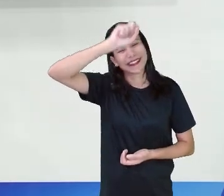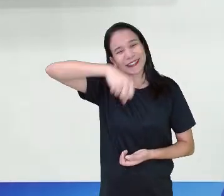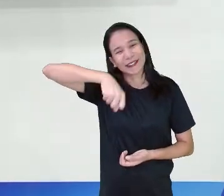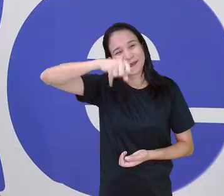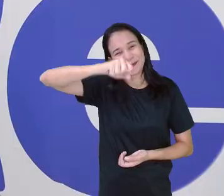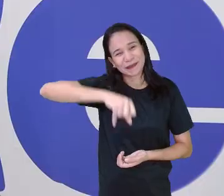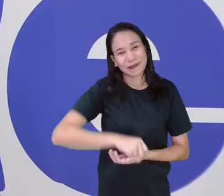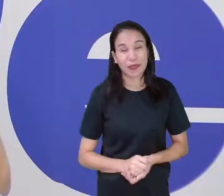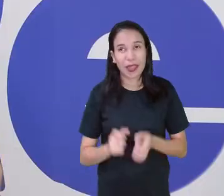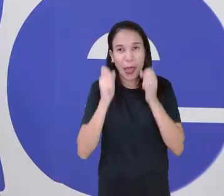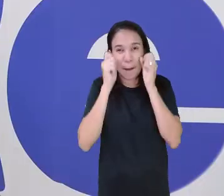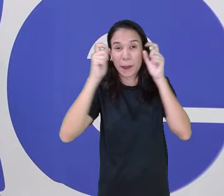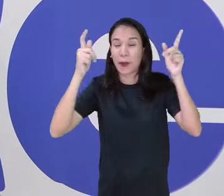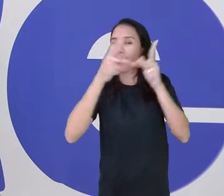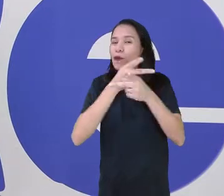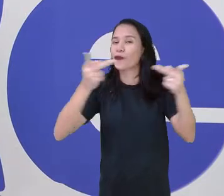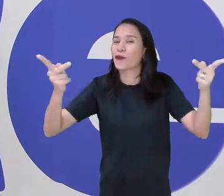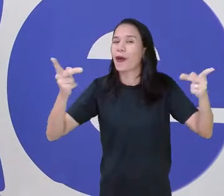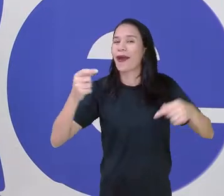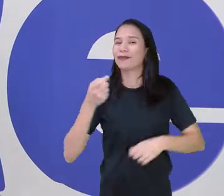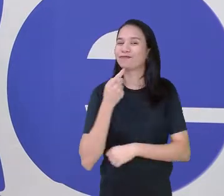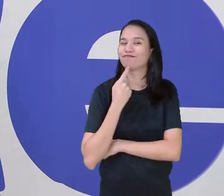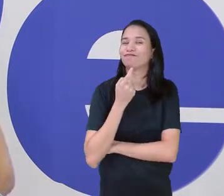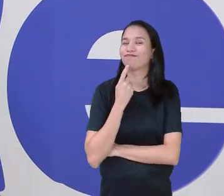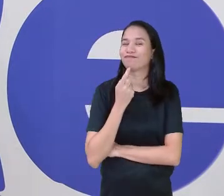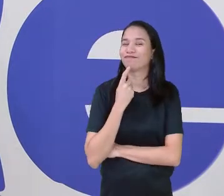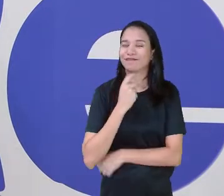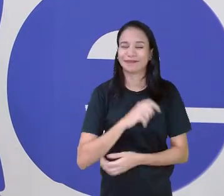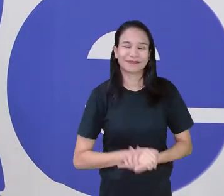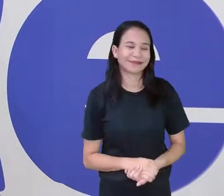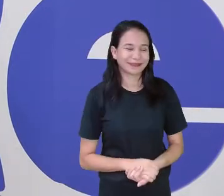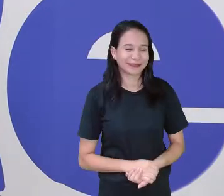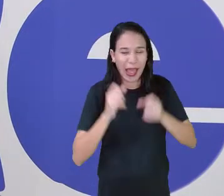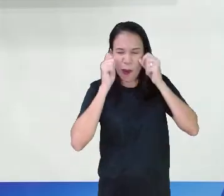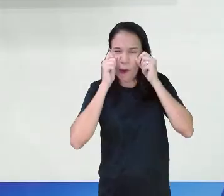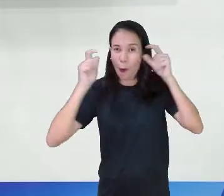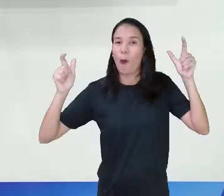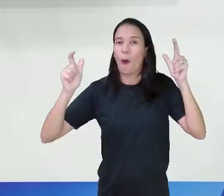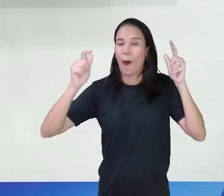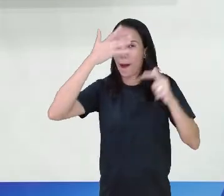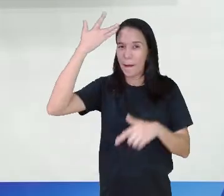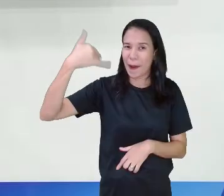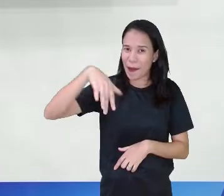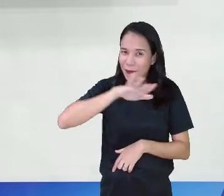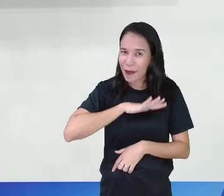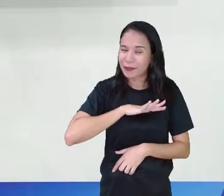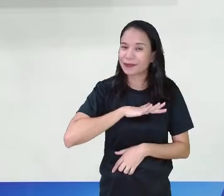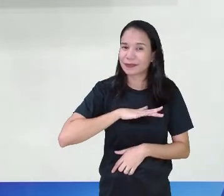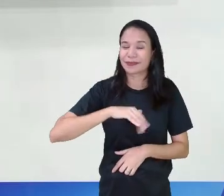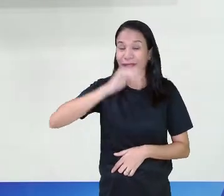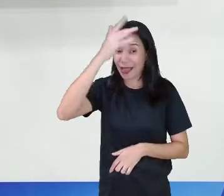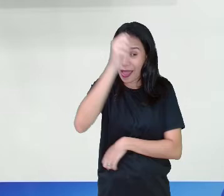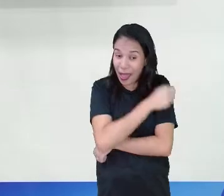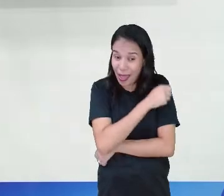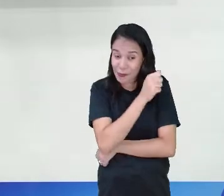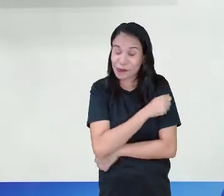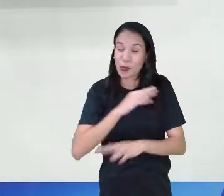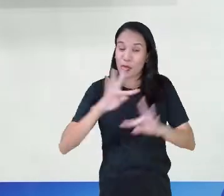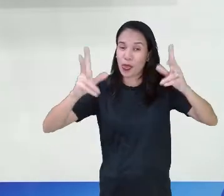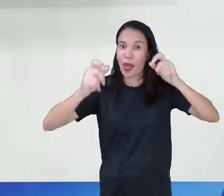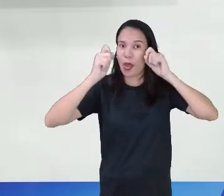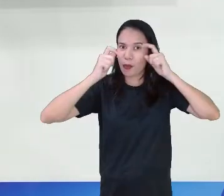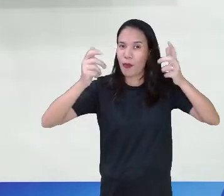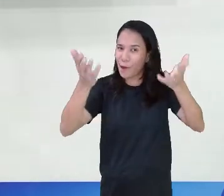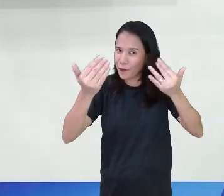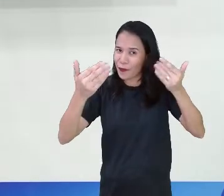Eita, o galo acordando vocês aí, minha gente. Acorda, Jaziel. Acorda, Caio. Acorda, estudantes. Cadê vocês?